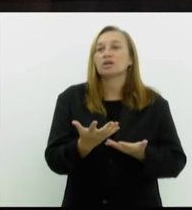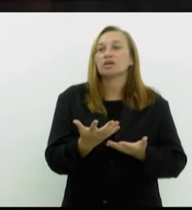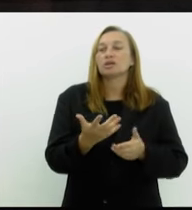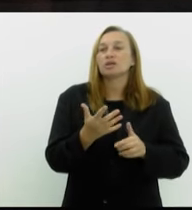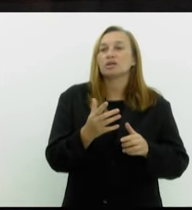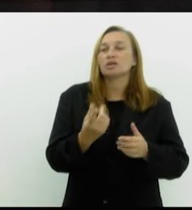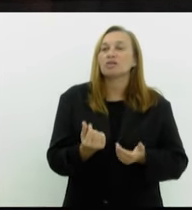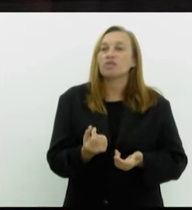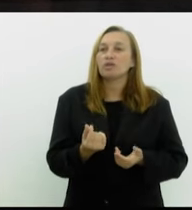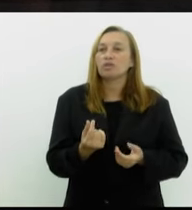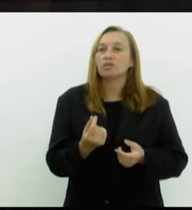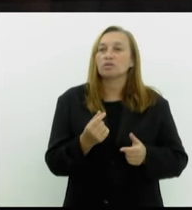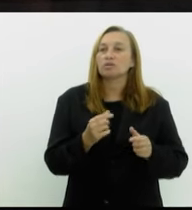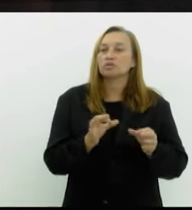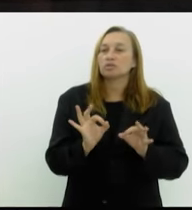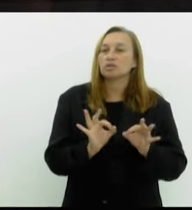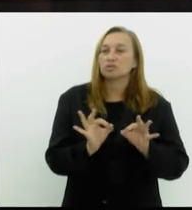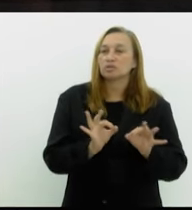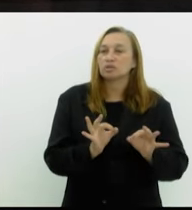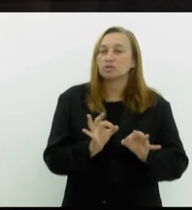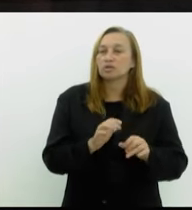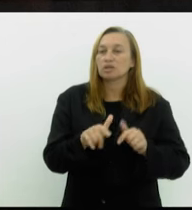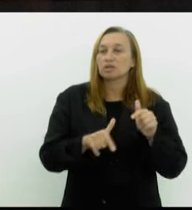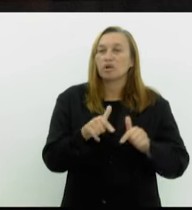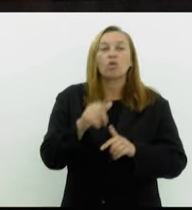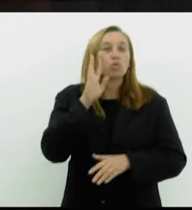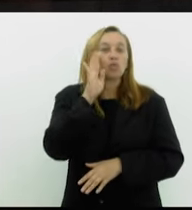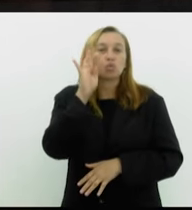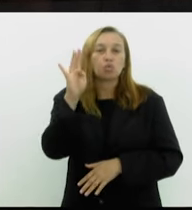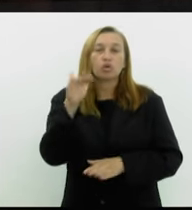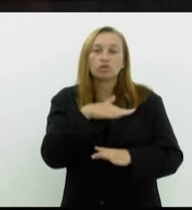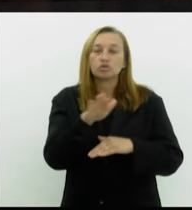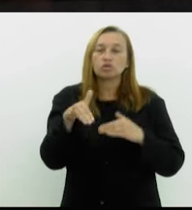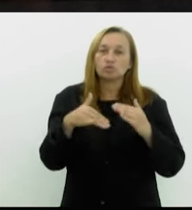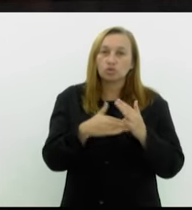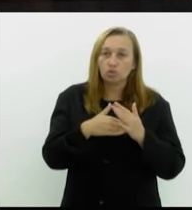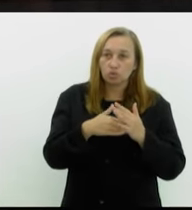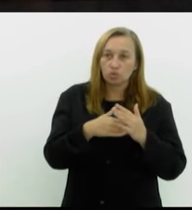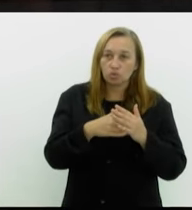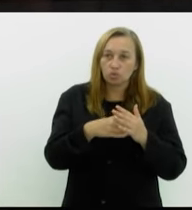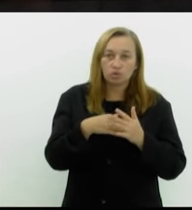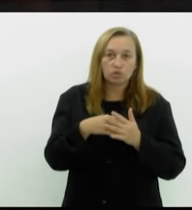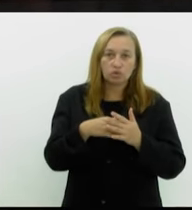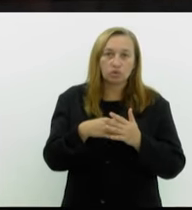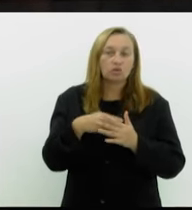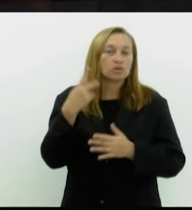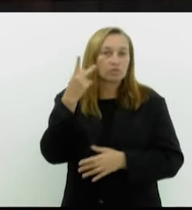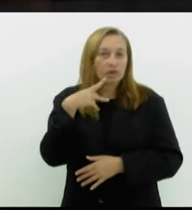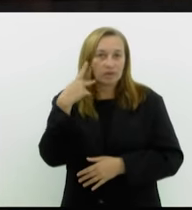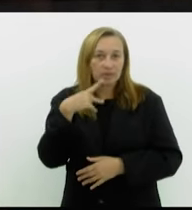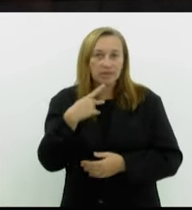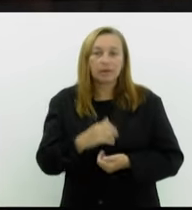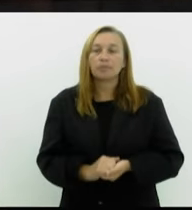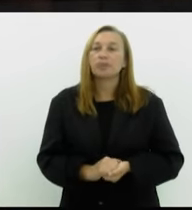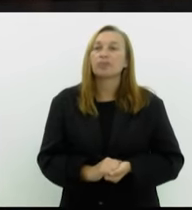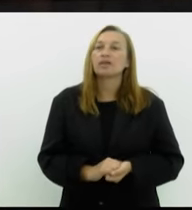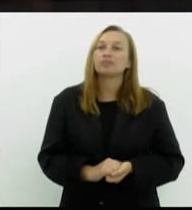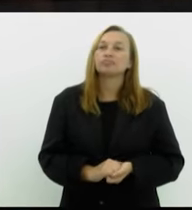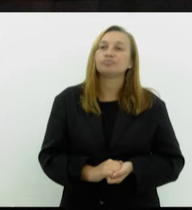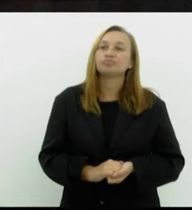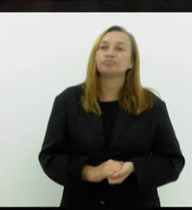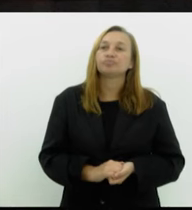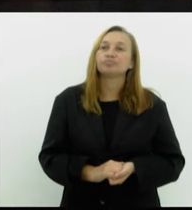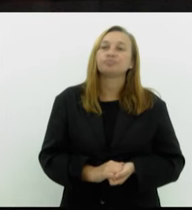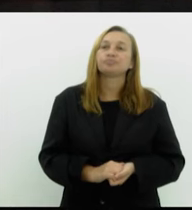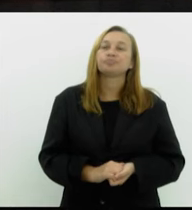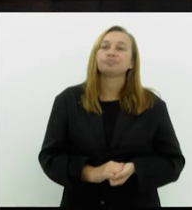etc. O sonho de todo parlamentar, sem exceção, é